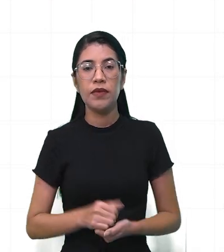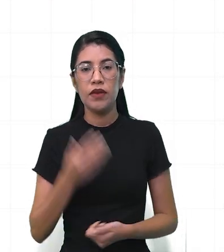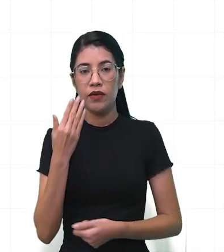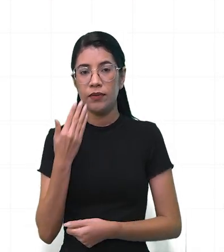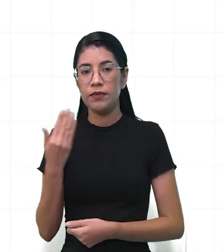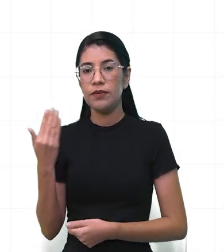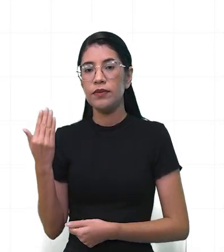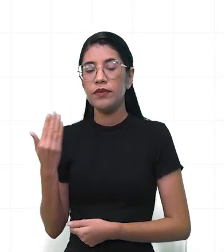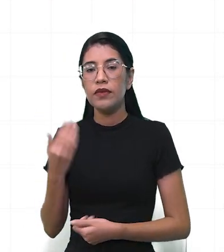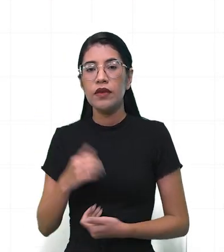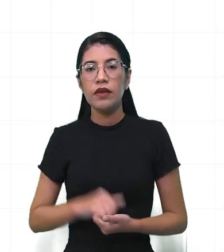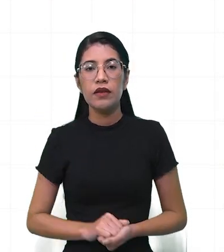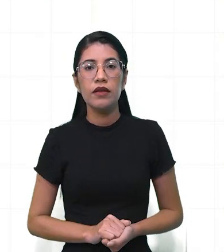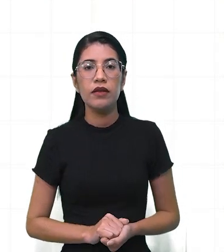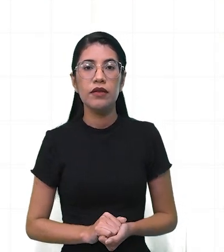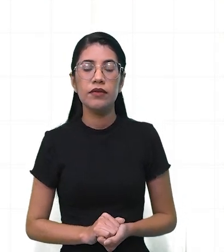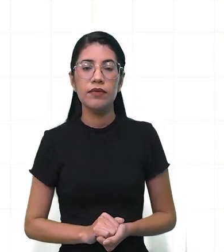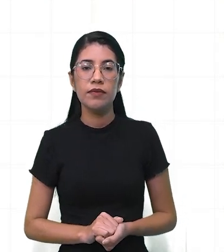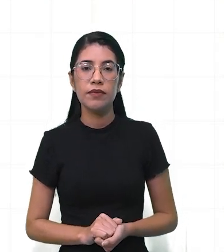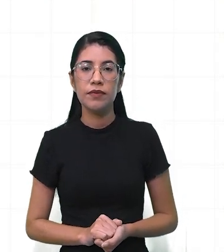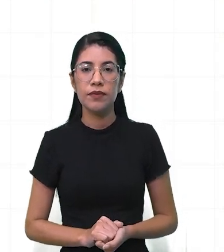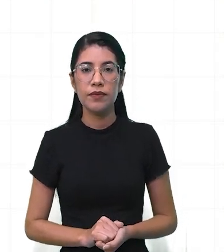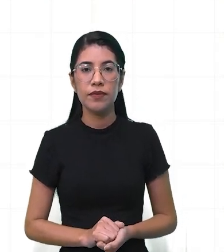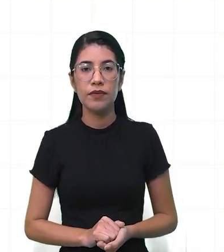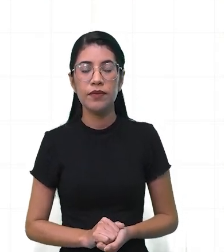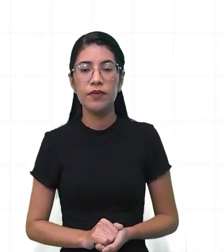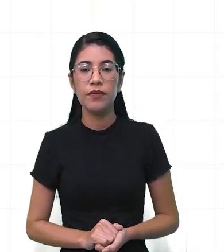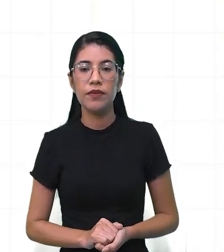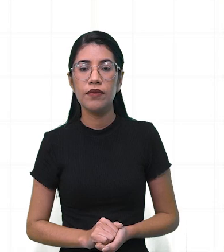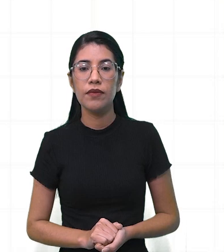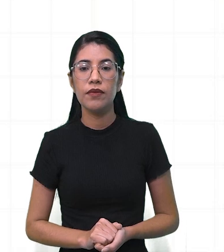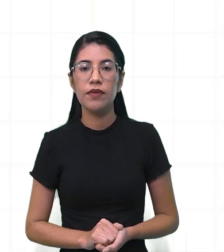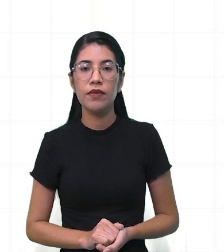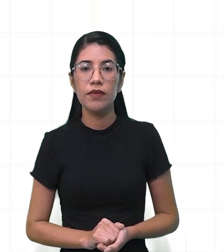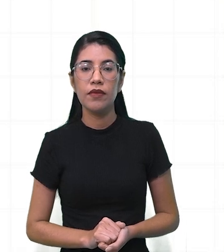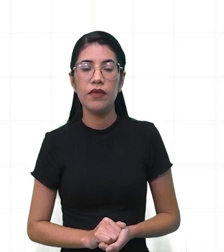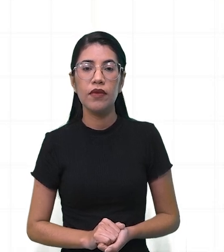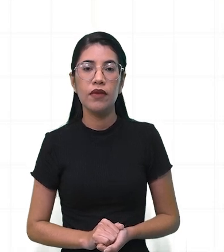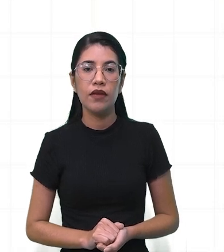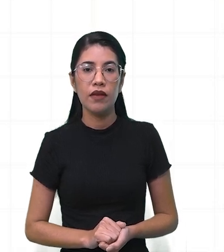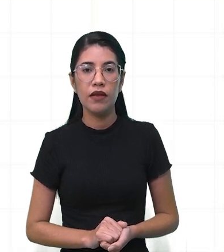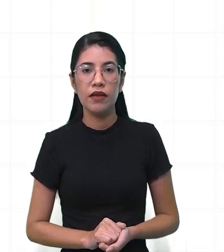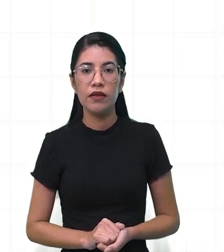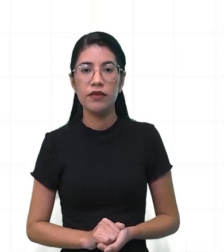aqui em cima, tá? Observem aí, então, a nossa relação, tá?